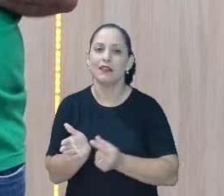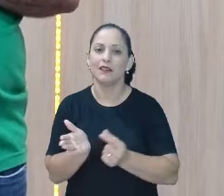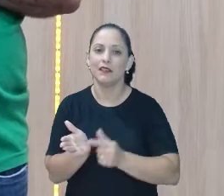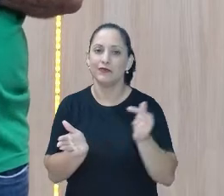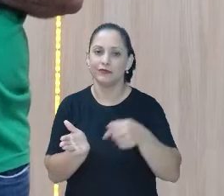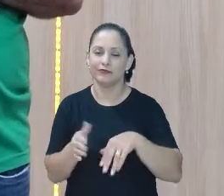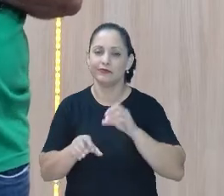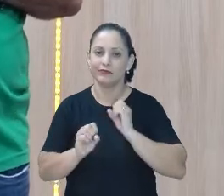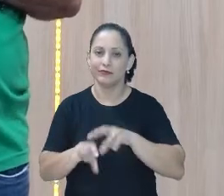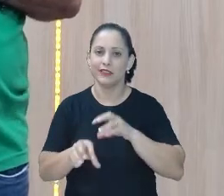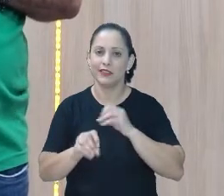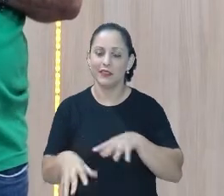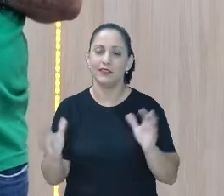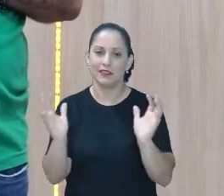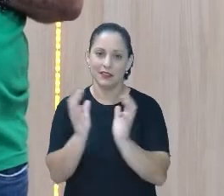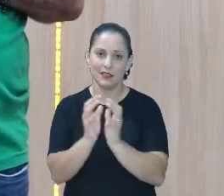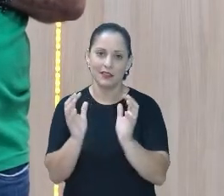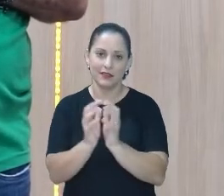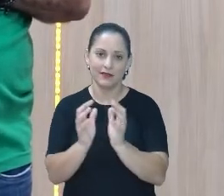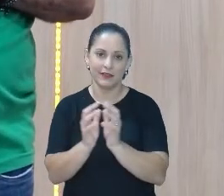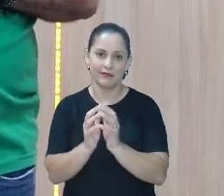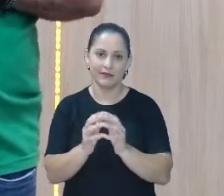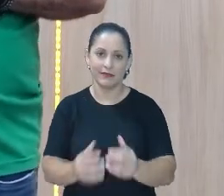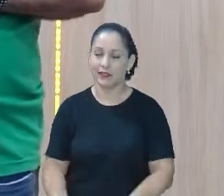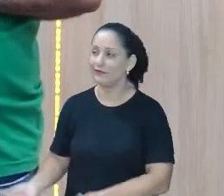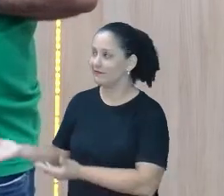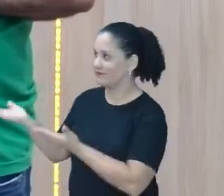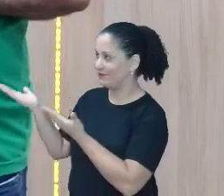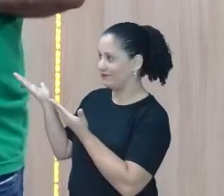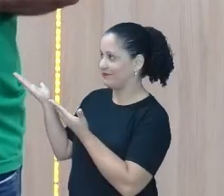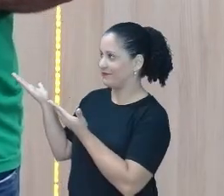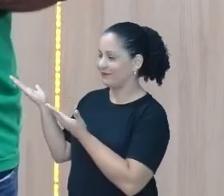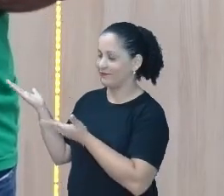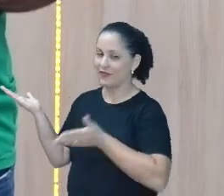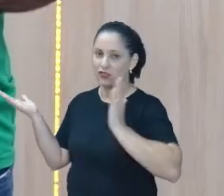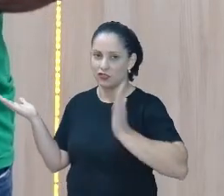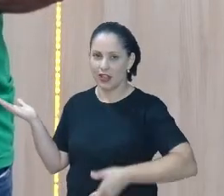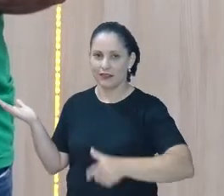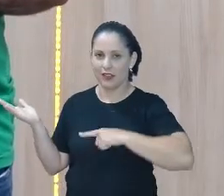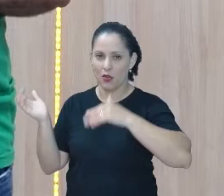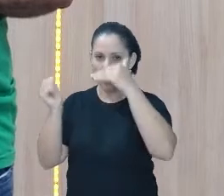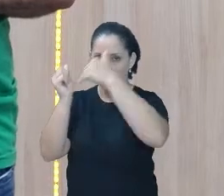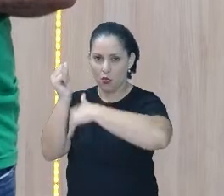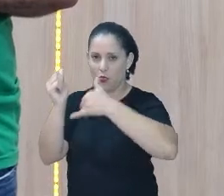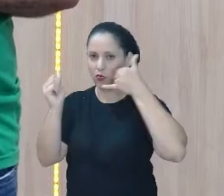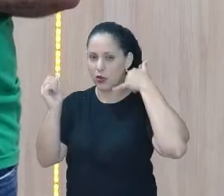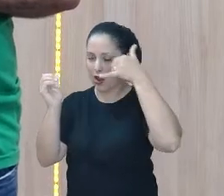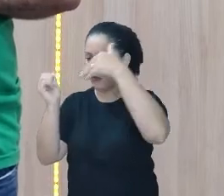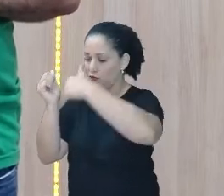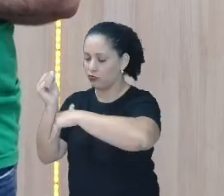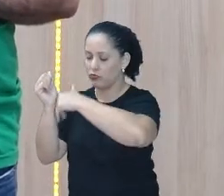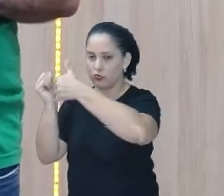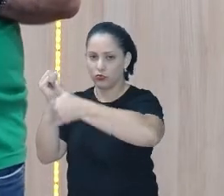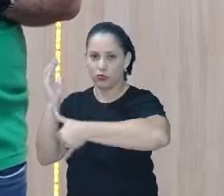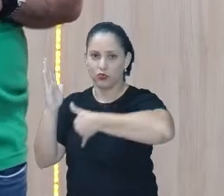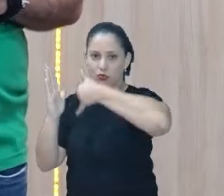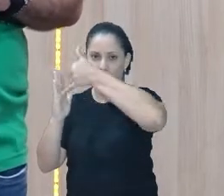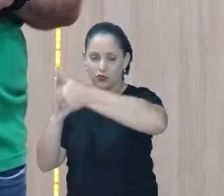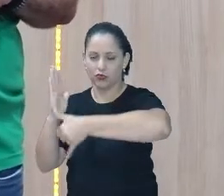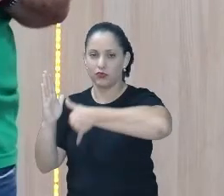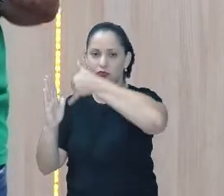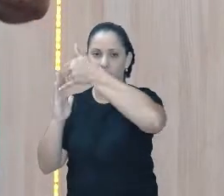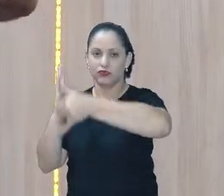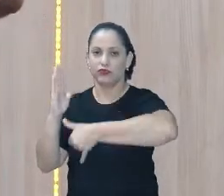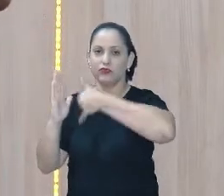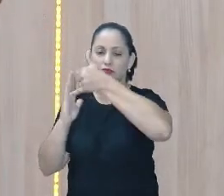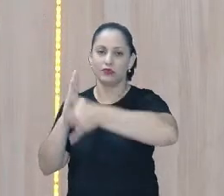Educa Recife. Então, Billy Boy, nosso produtor, vai jogar, já jogou aqui, ó, os QR Codes, né, para você fazer o download